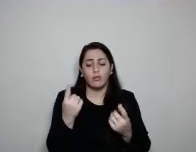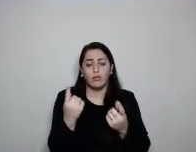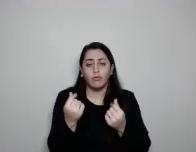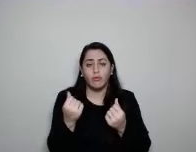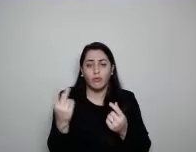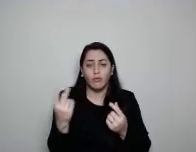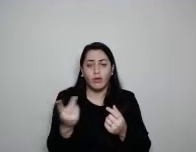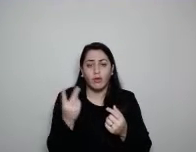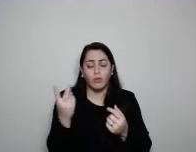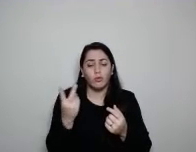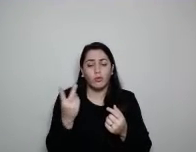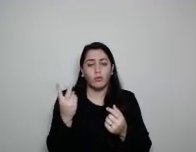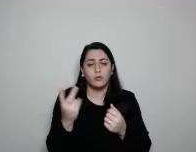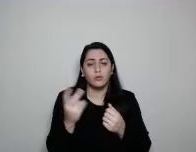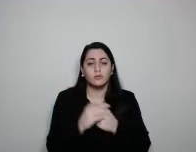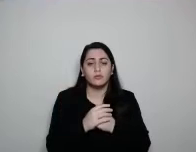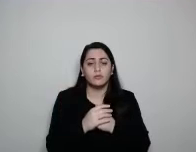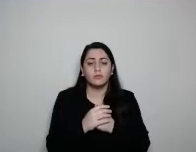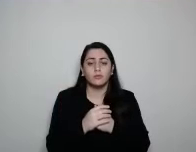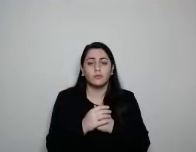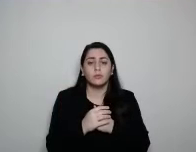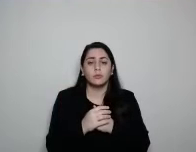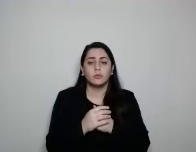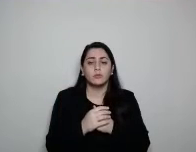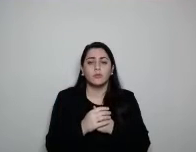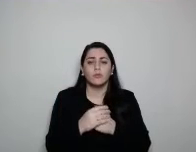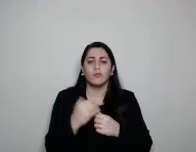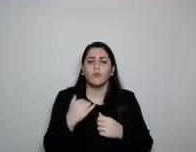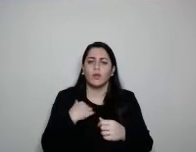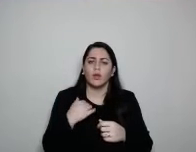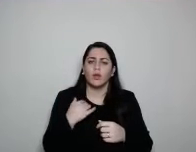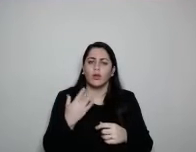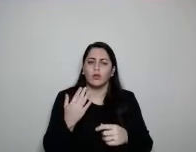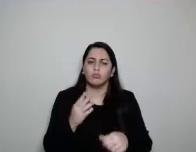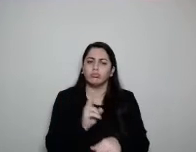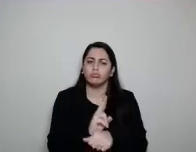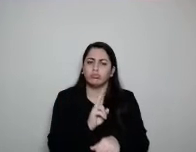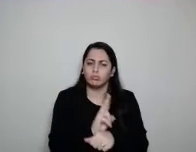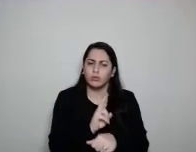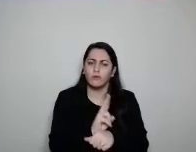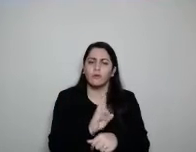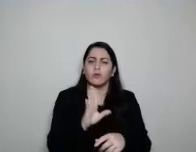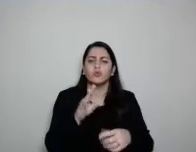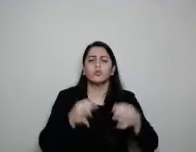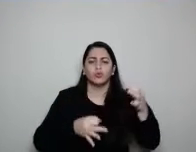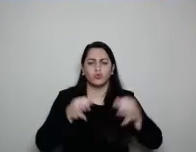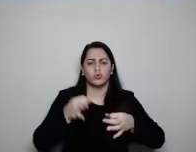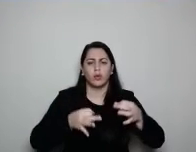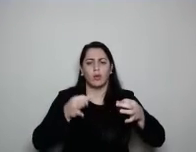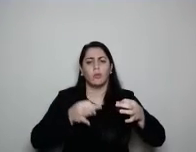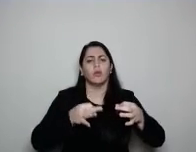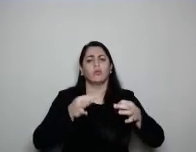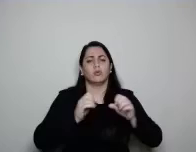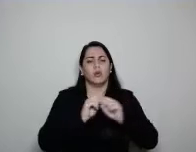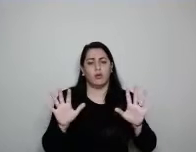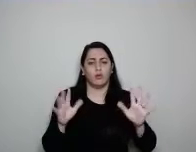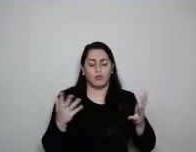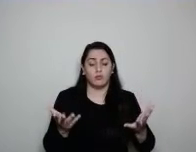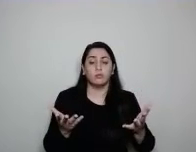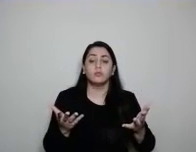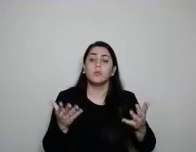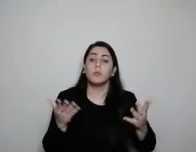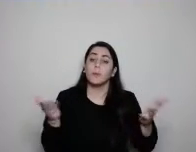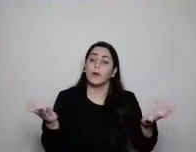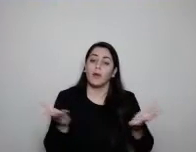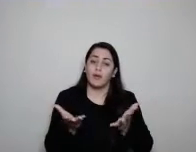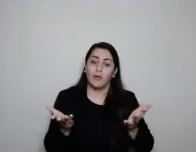defende a dialética, o julgamento dialético dessas questões. Agora, eu não vejo como sentença tem essa